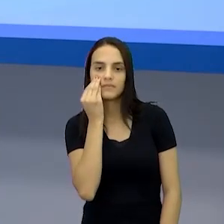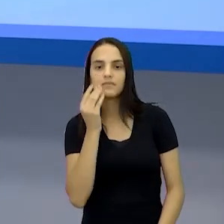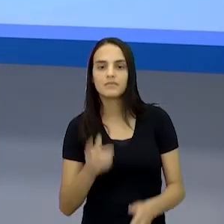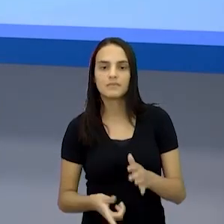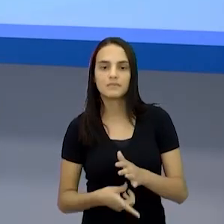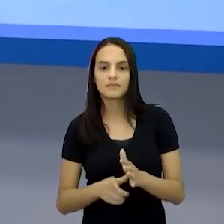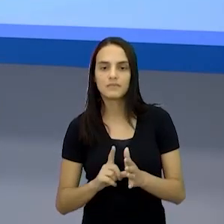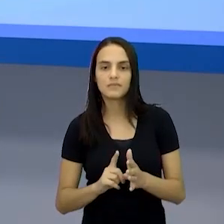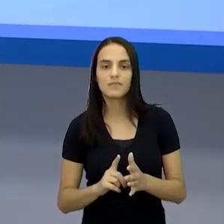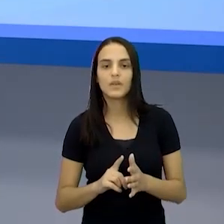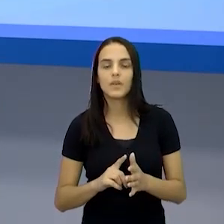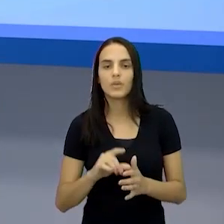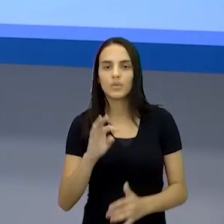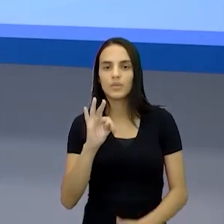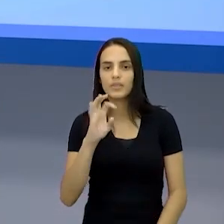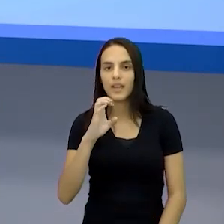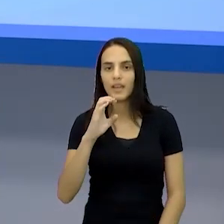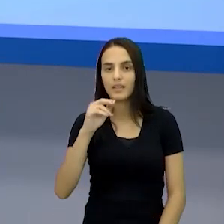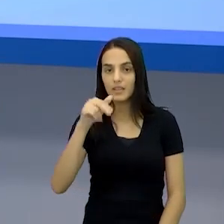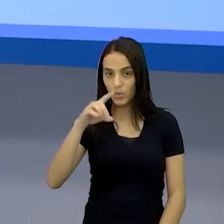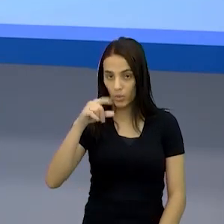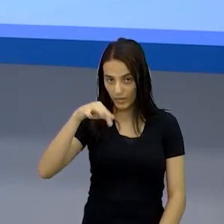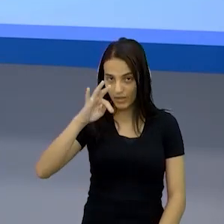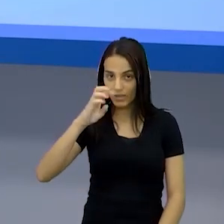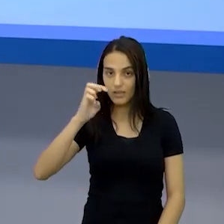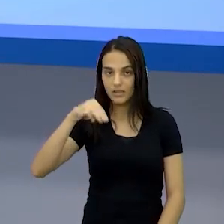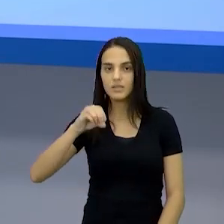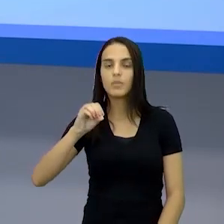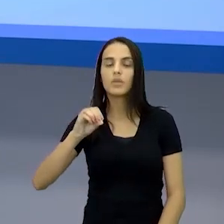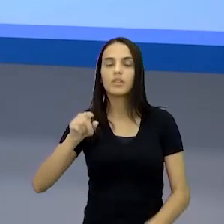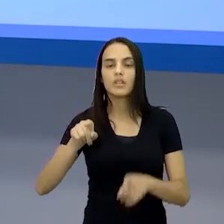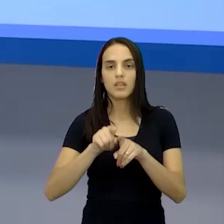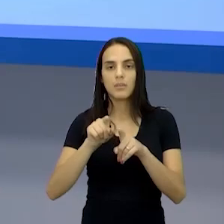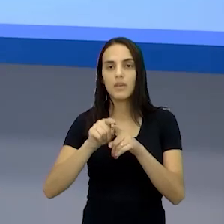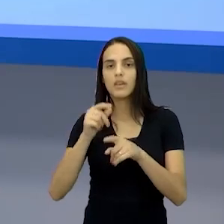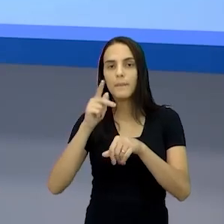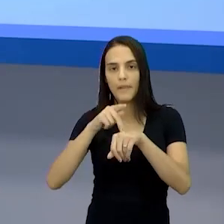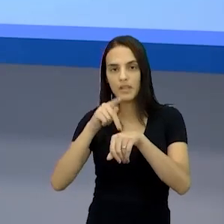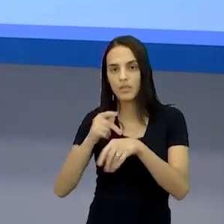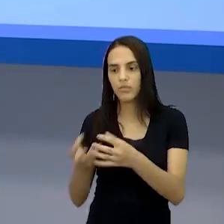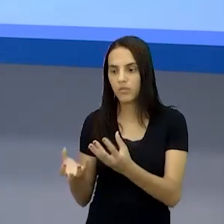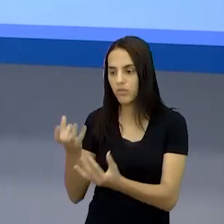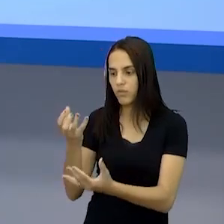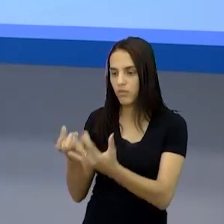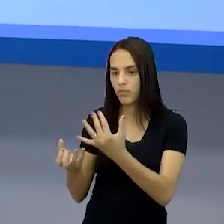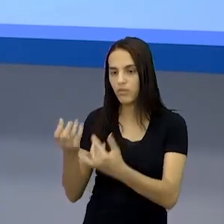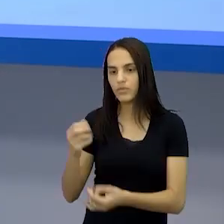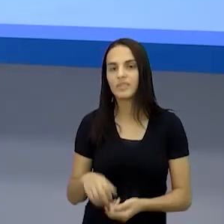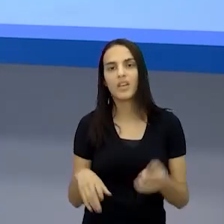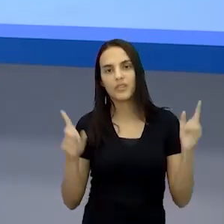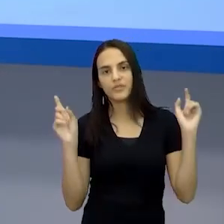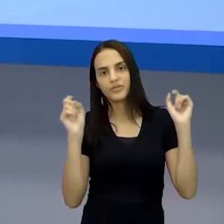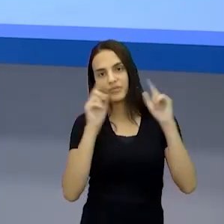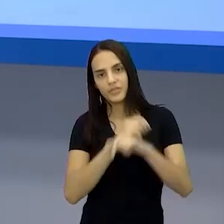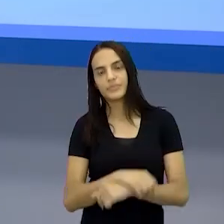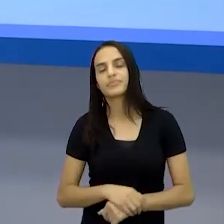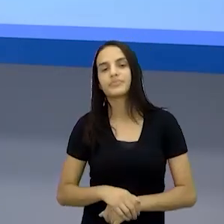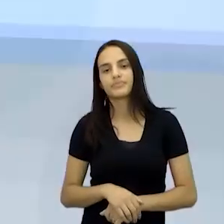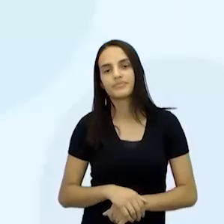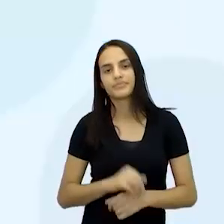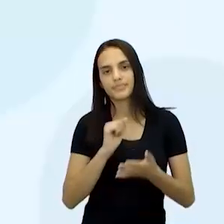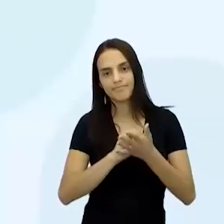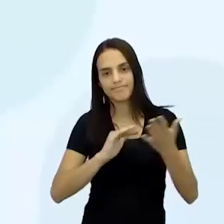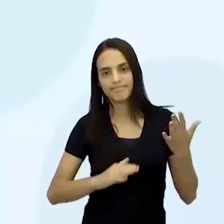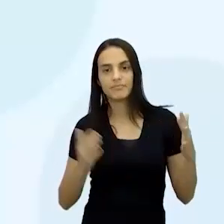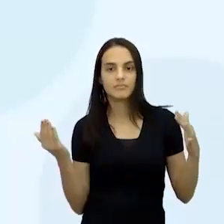antecipar, né, o tectonismo ou o vulcanismo, que logicamente a gente sabe que no momento é muito complicado. Vamos lá para a atividade integrada